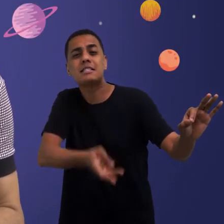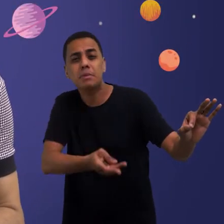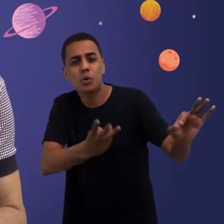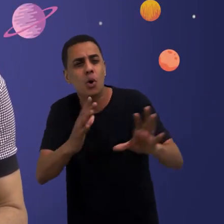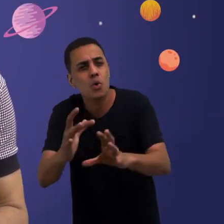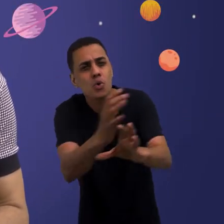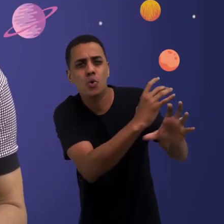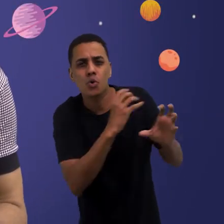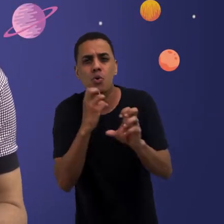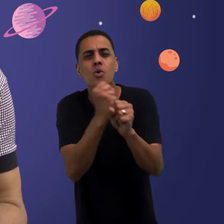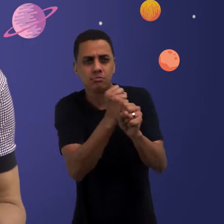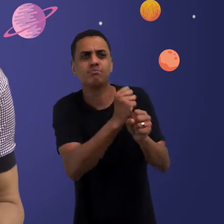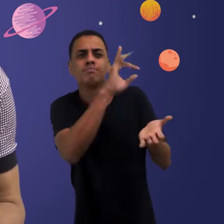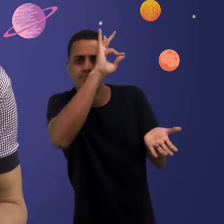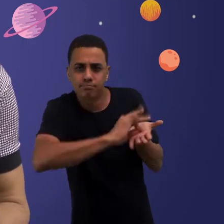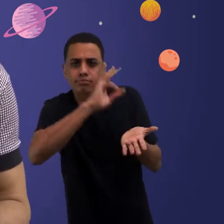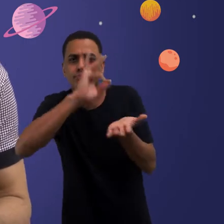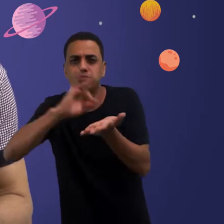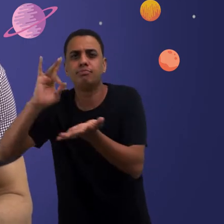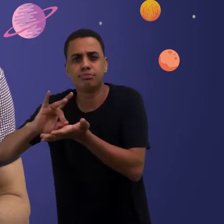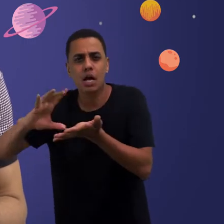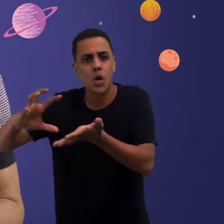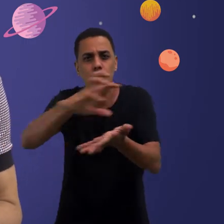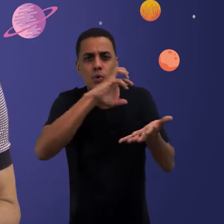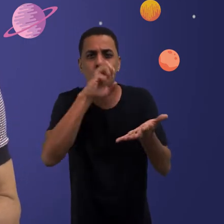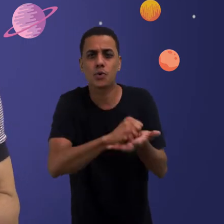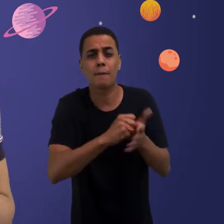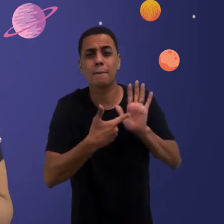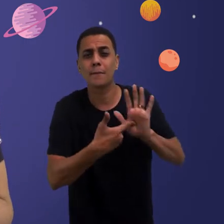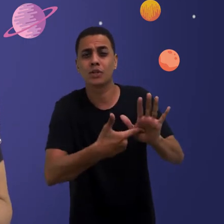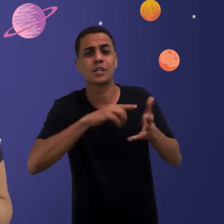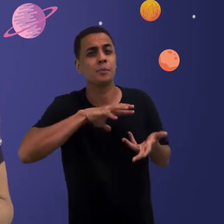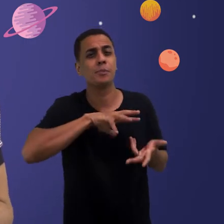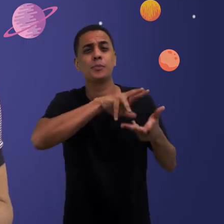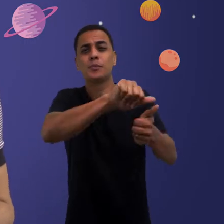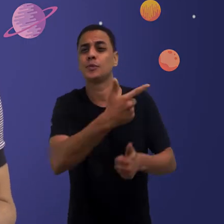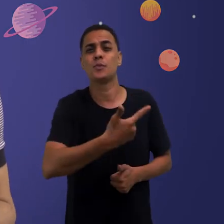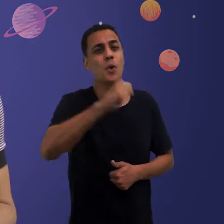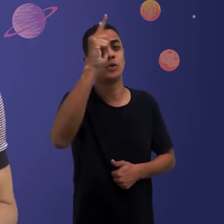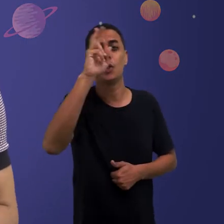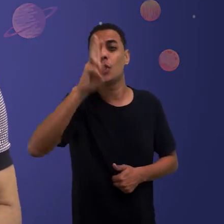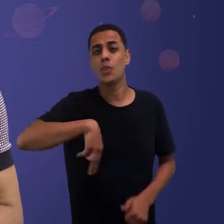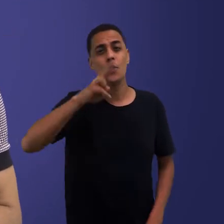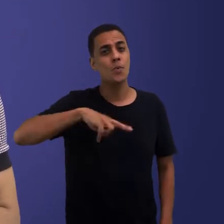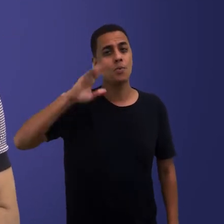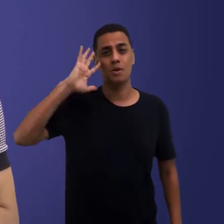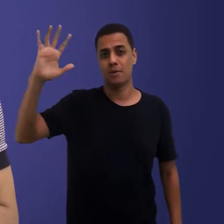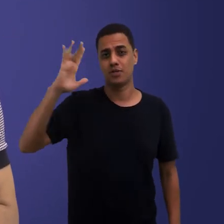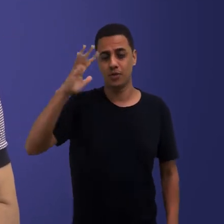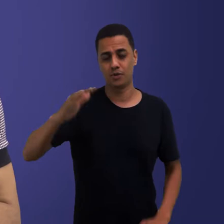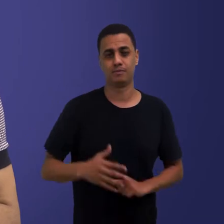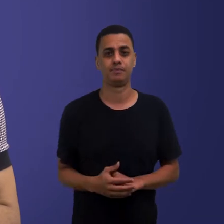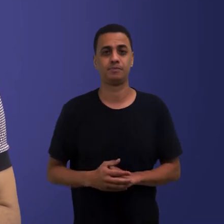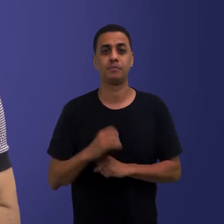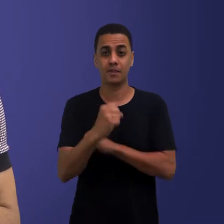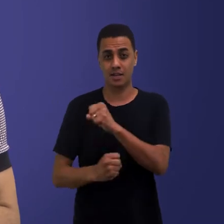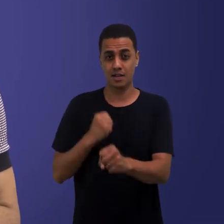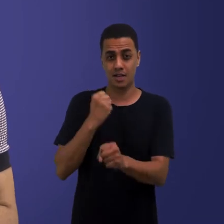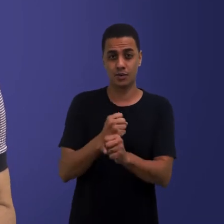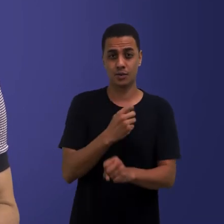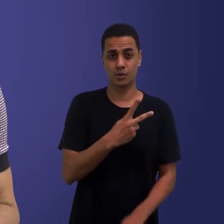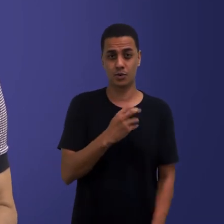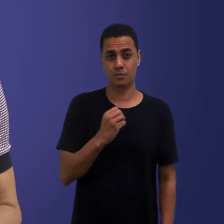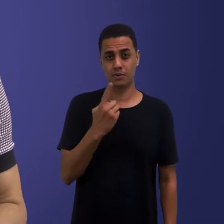objetos catalogados, confirmados, que têm revelado mundos nunca antes imaginados.